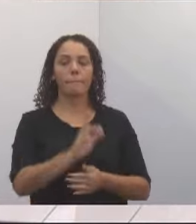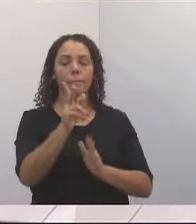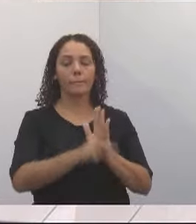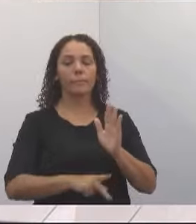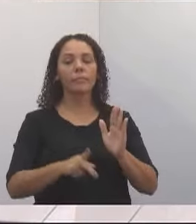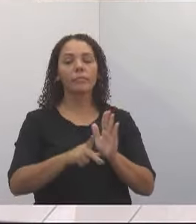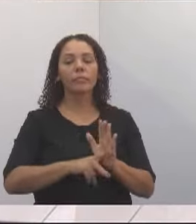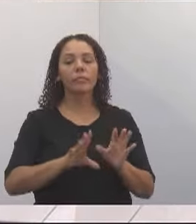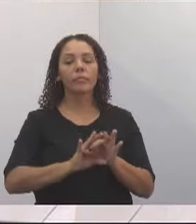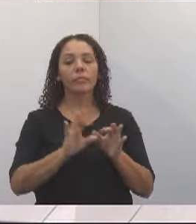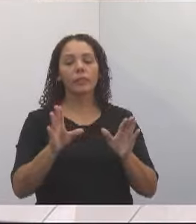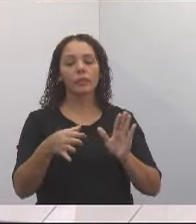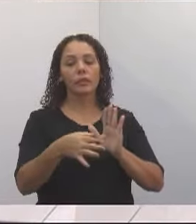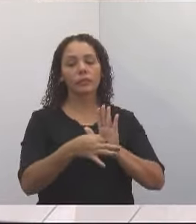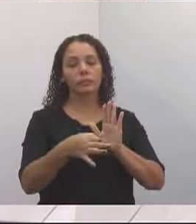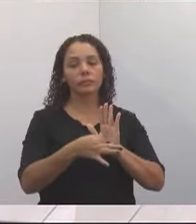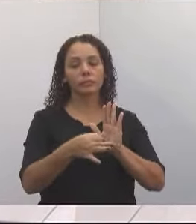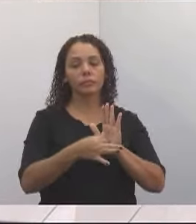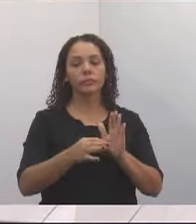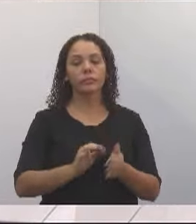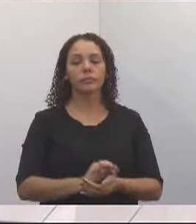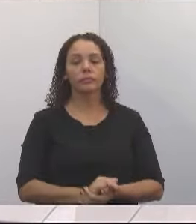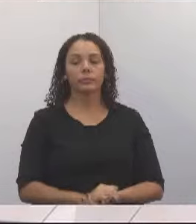Projeto continua em discussão.